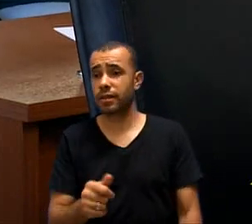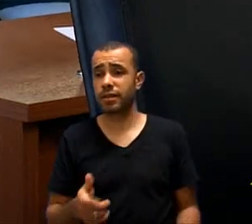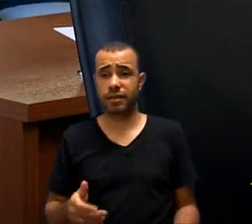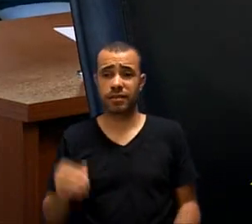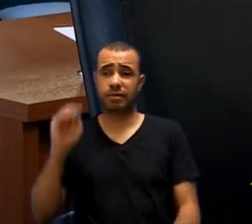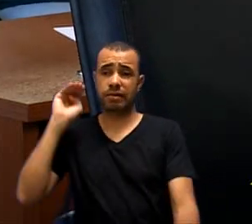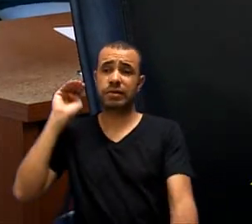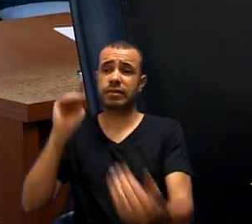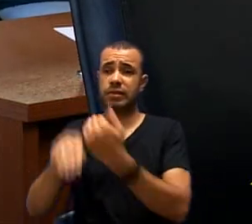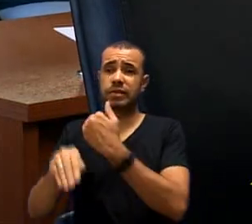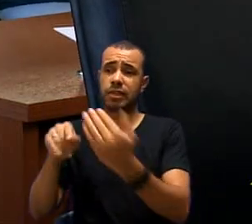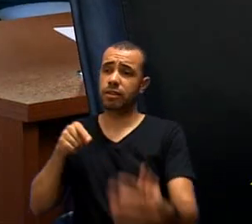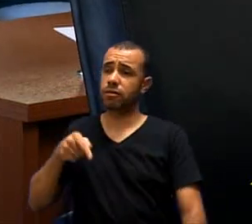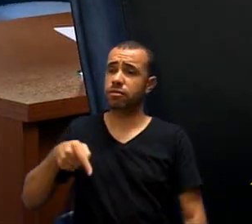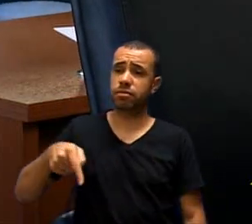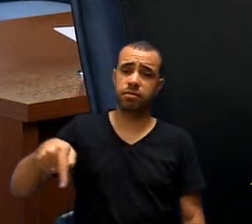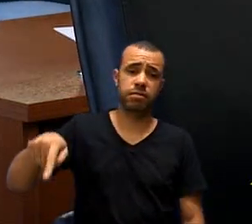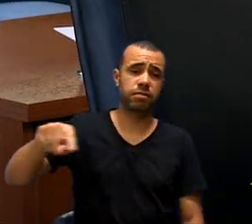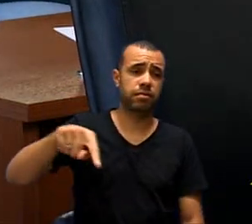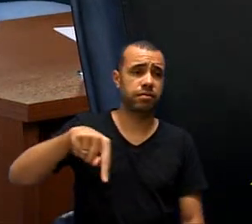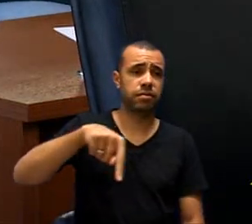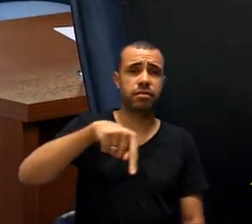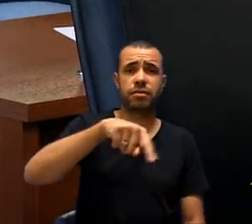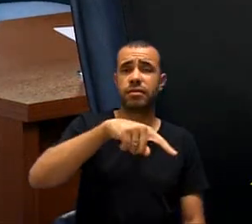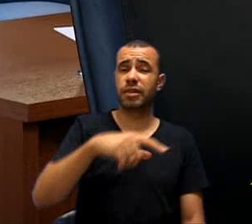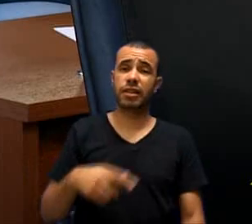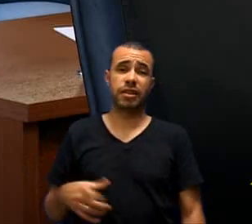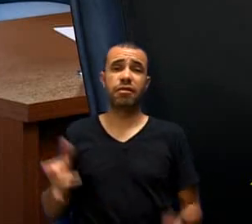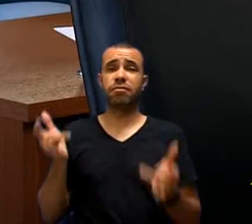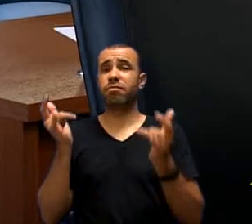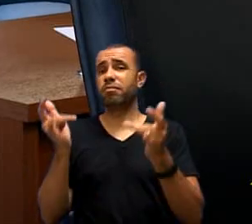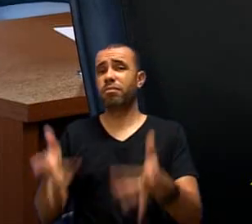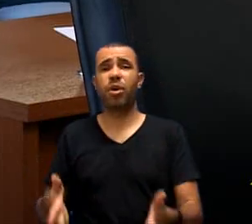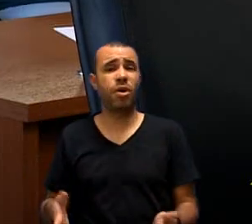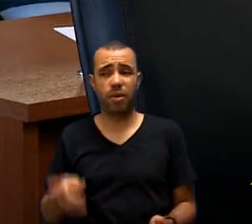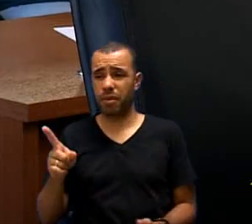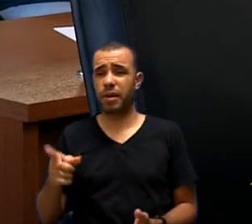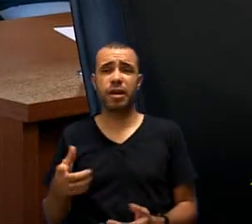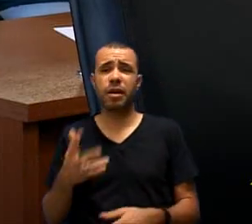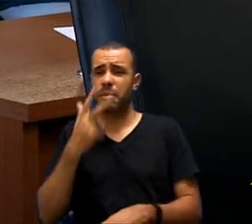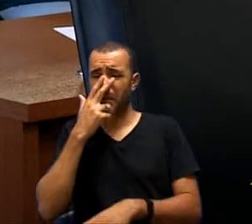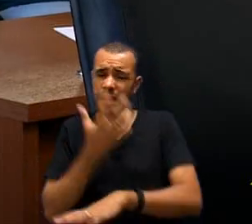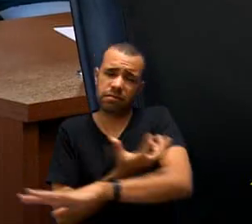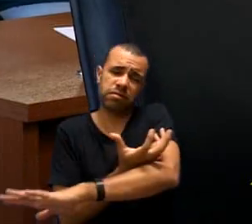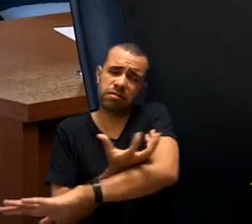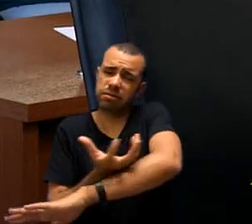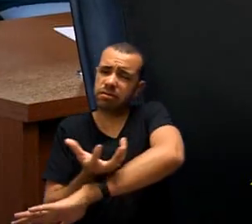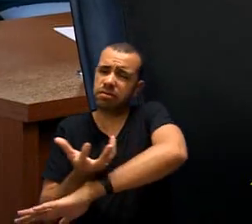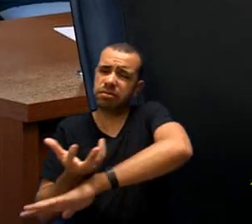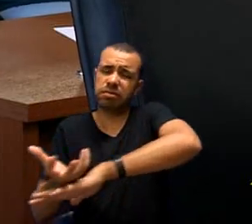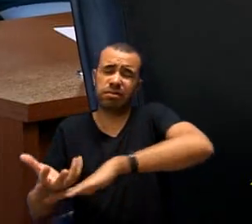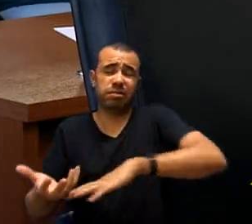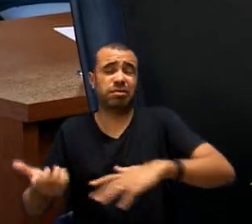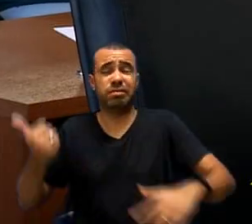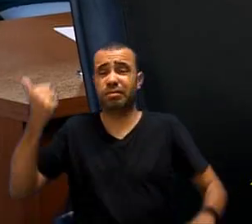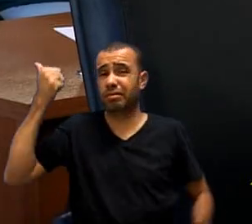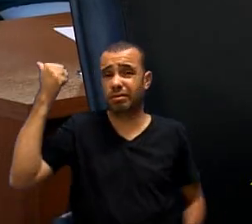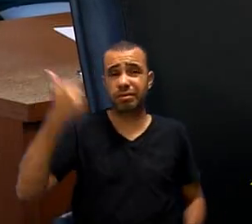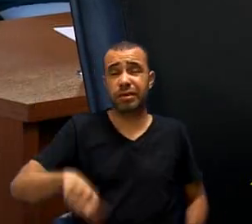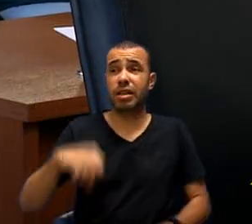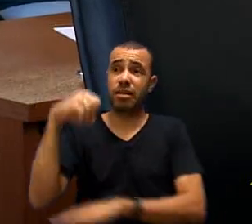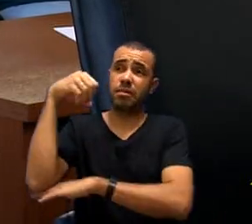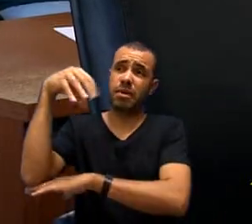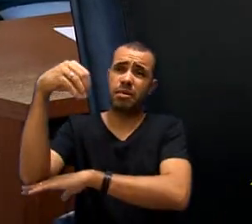que de avenida só tem o nome, um local que é um pasto, horrível, não tem iluminação, total insegurança, nós vamos